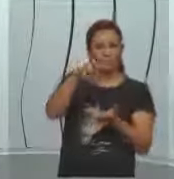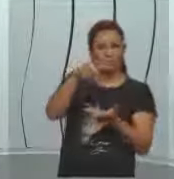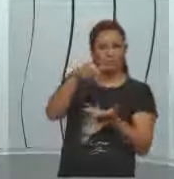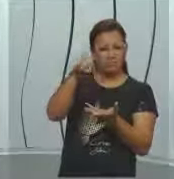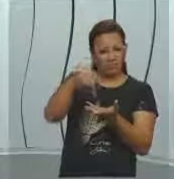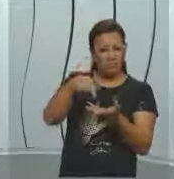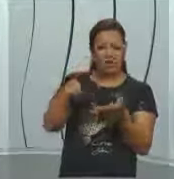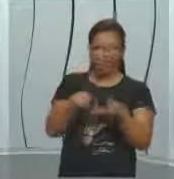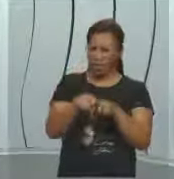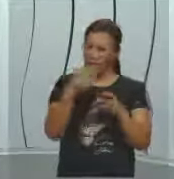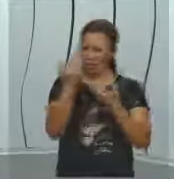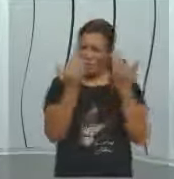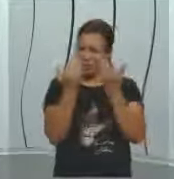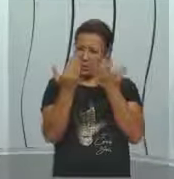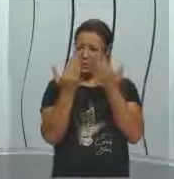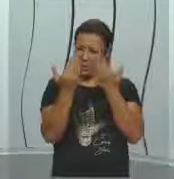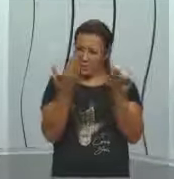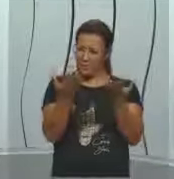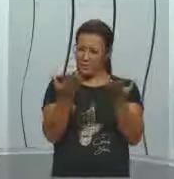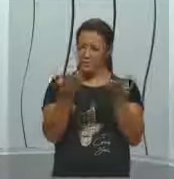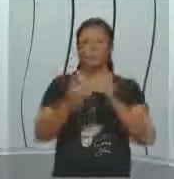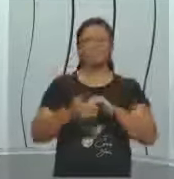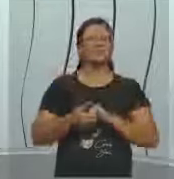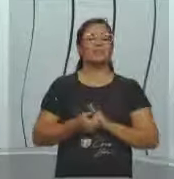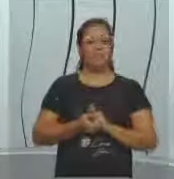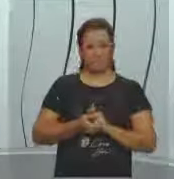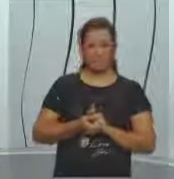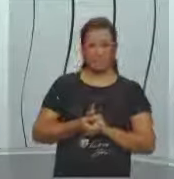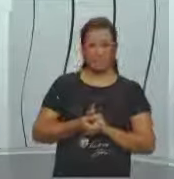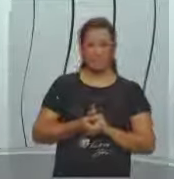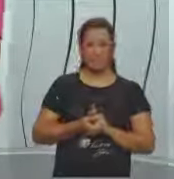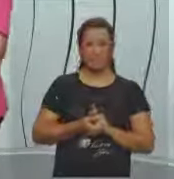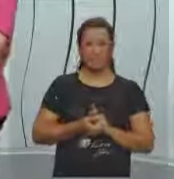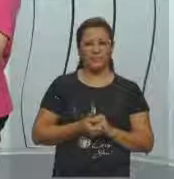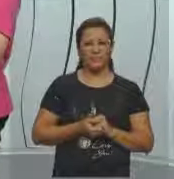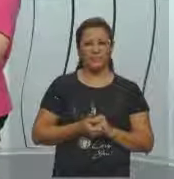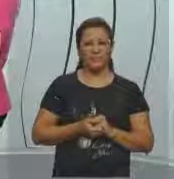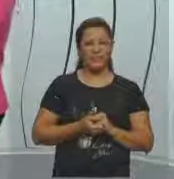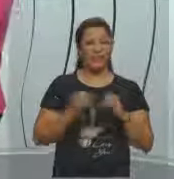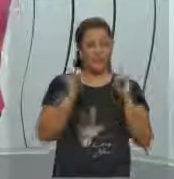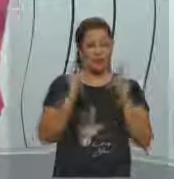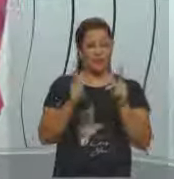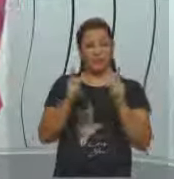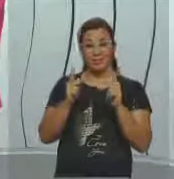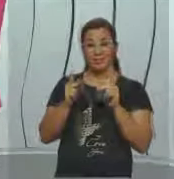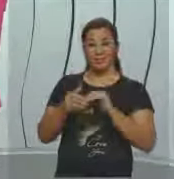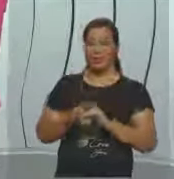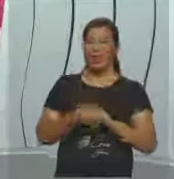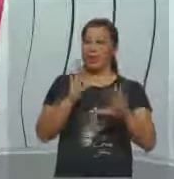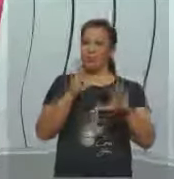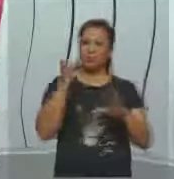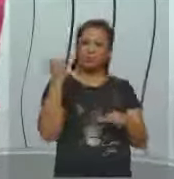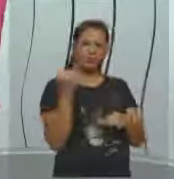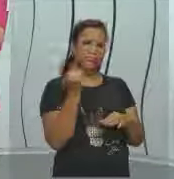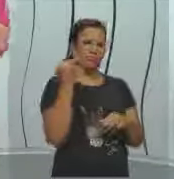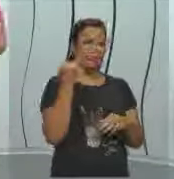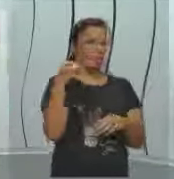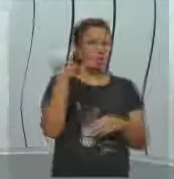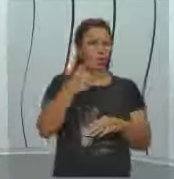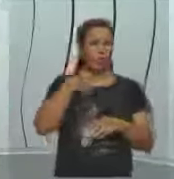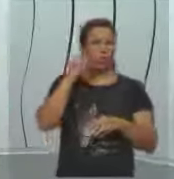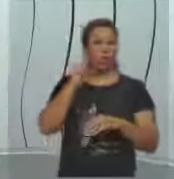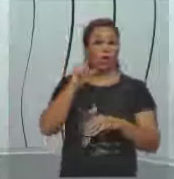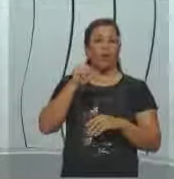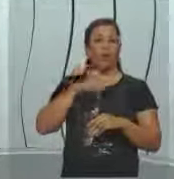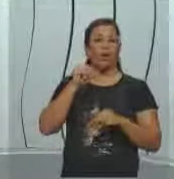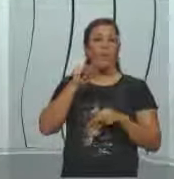vai também representar algo semelhante à corrente elétrica, ok? Só que é importante destacar que o movimento